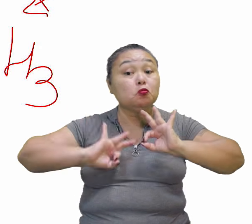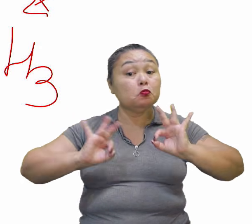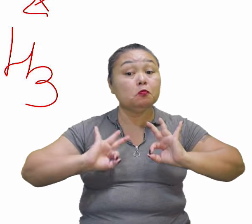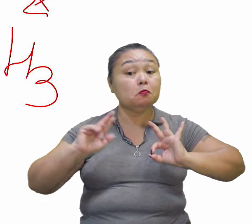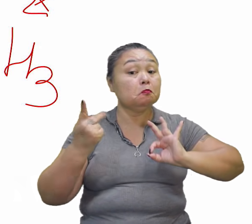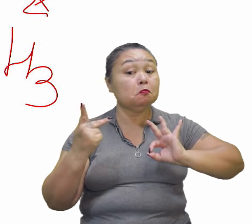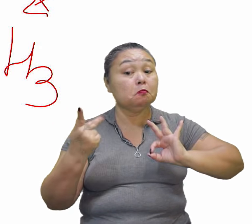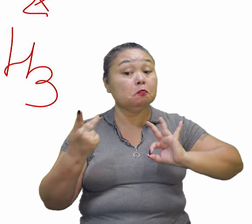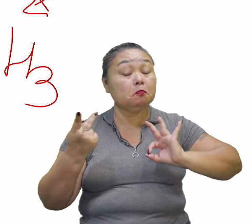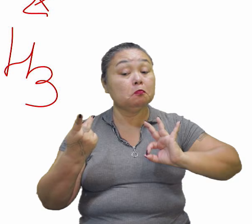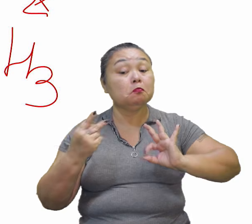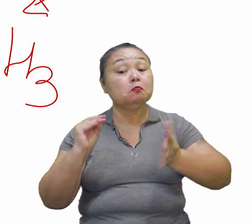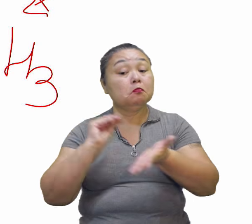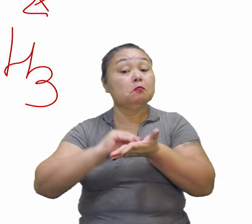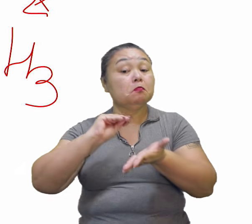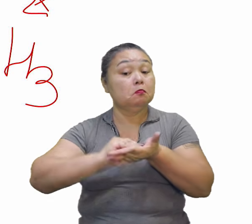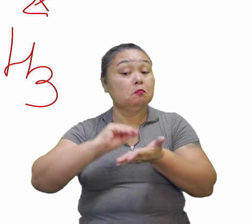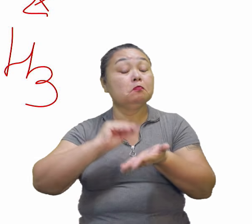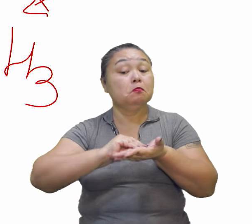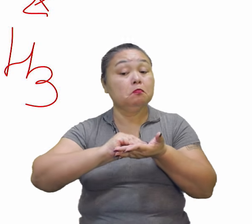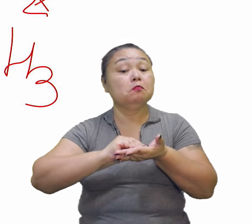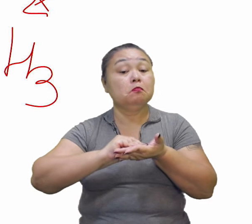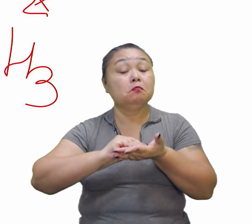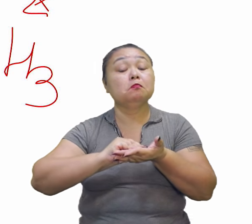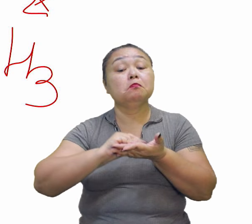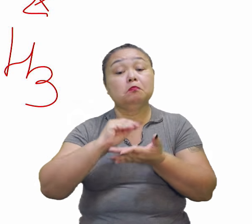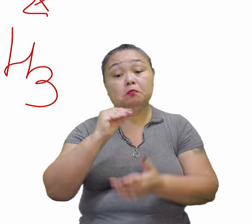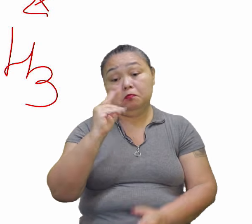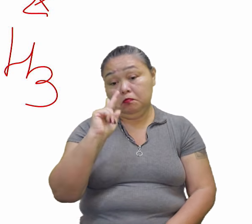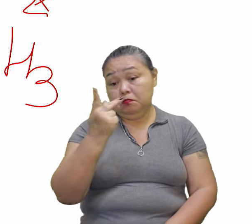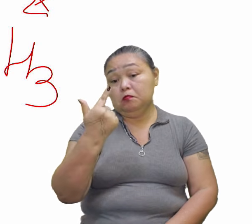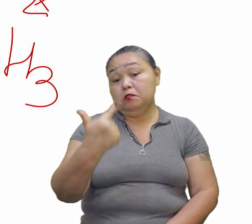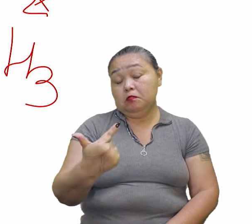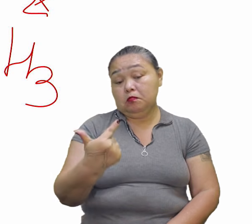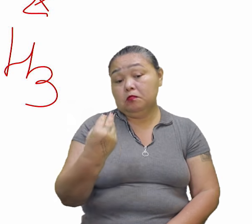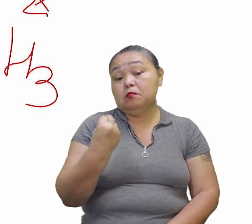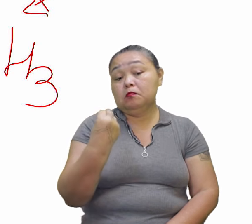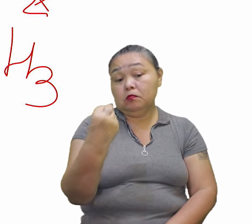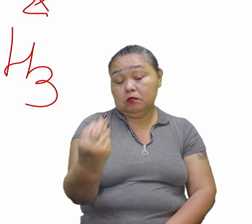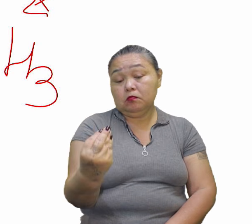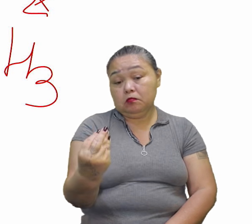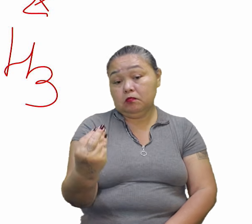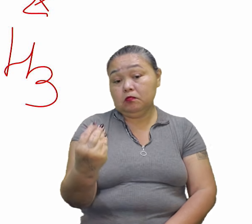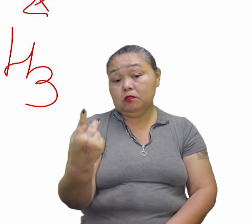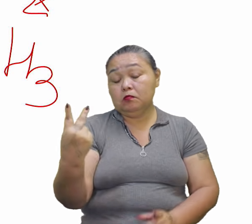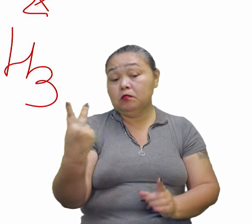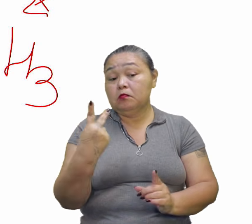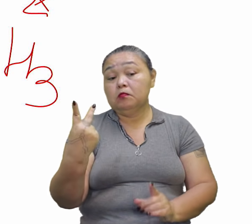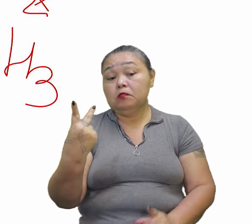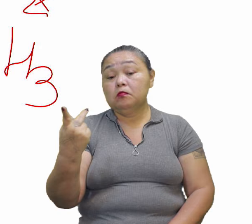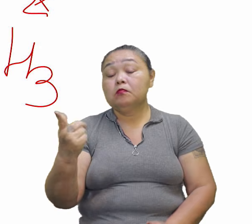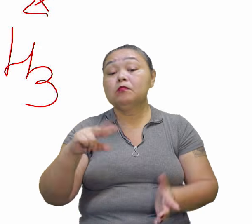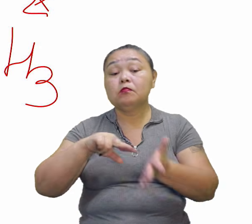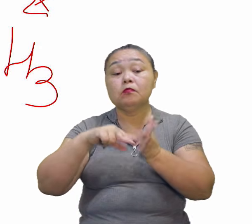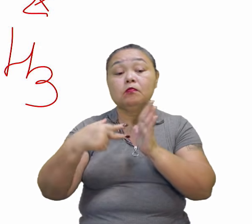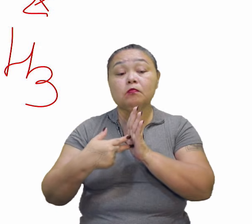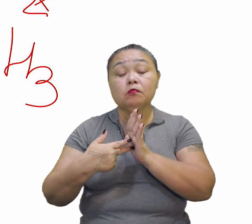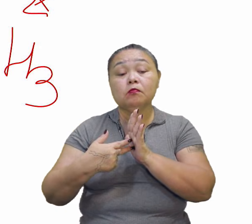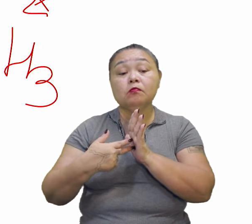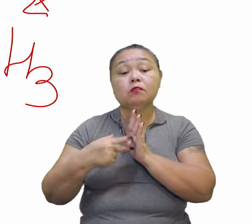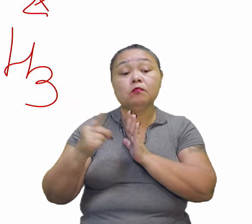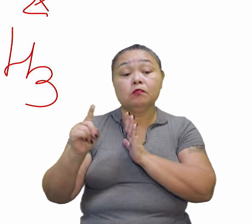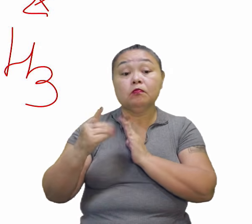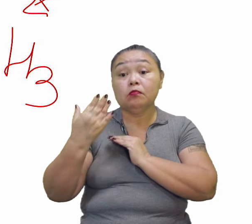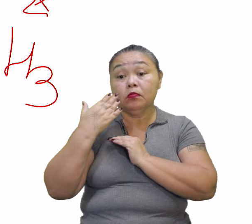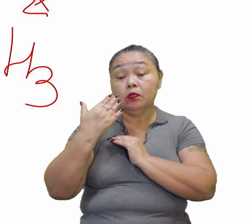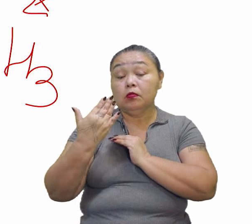desprovido de hidrogênio. Ia ficar faltando 2 hidrogênios para ele, ou seja, 2 ligações. Isso quer dizer que esse cara aqui,